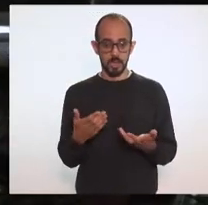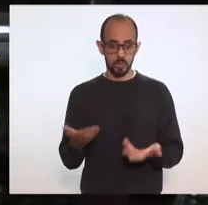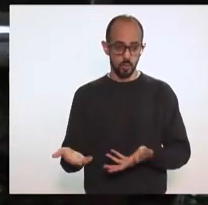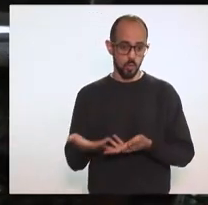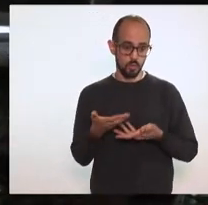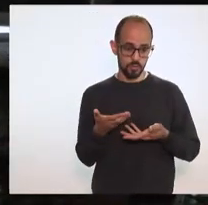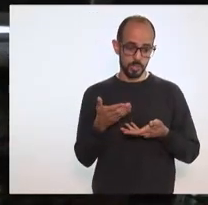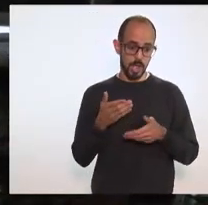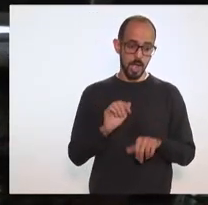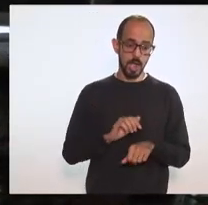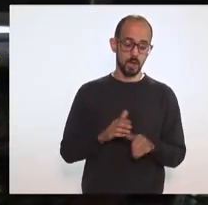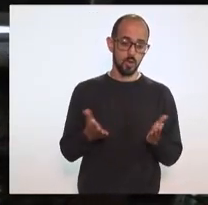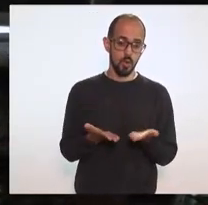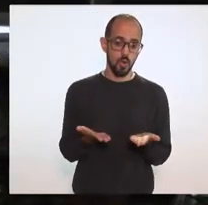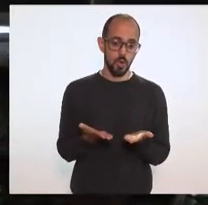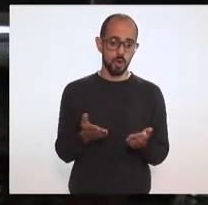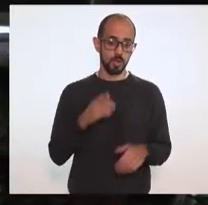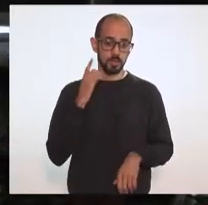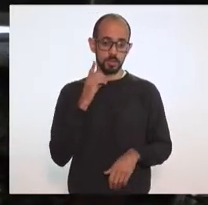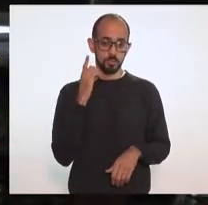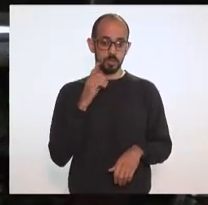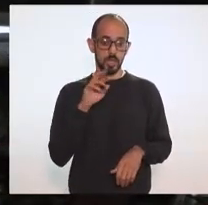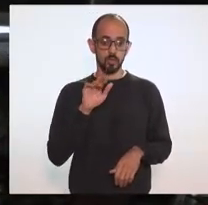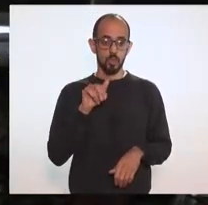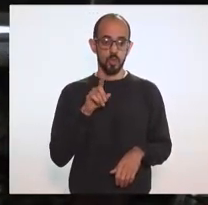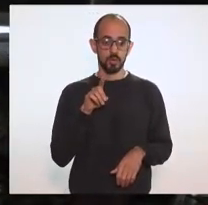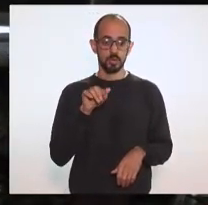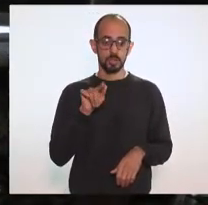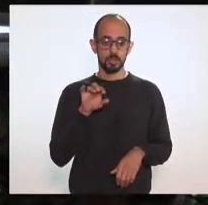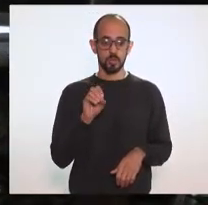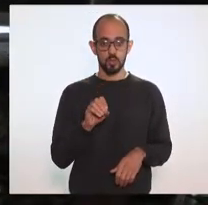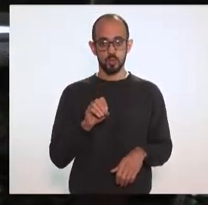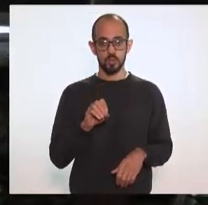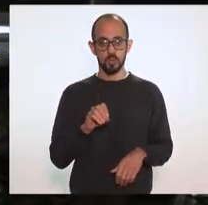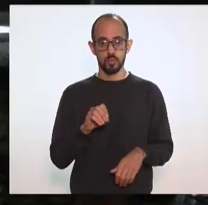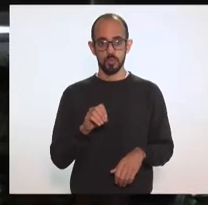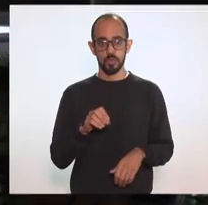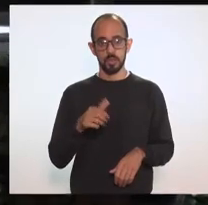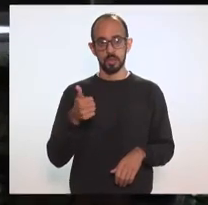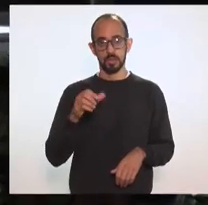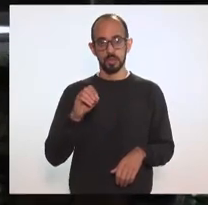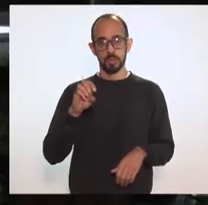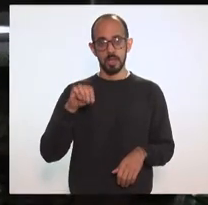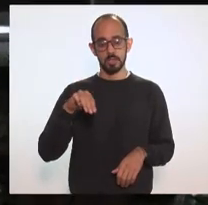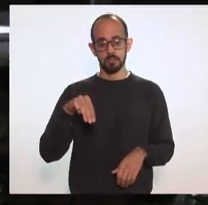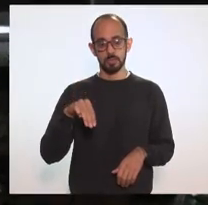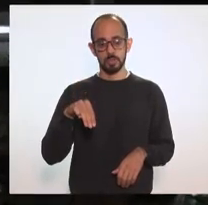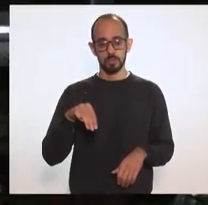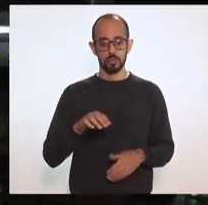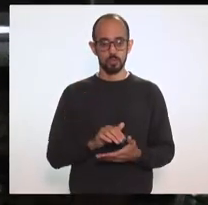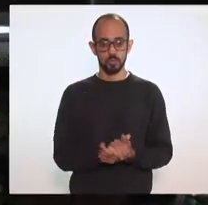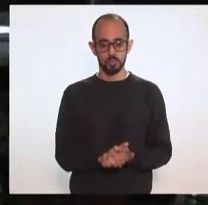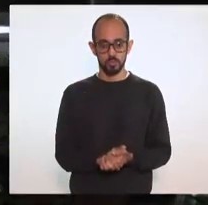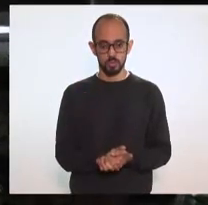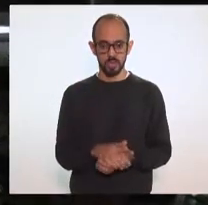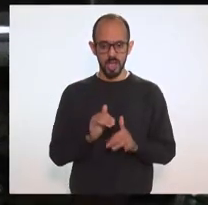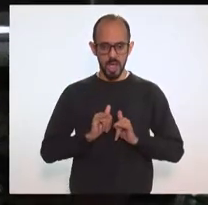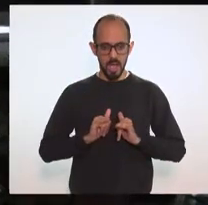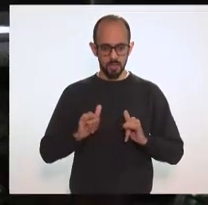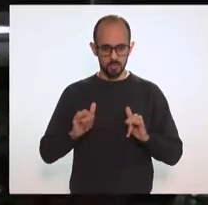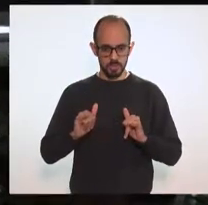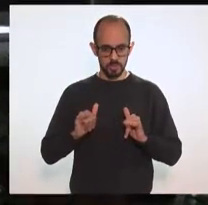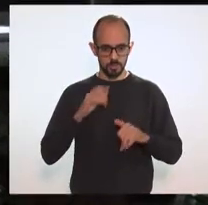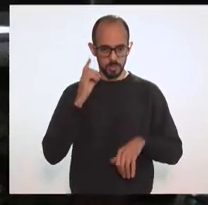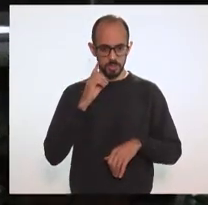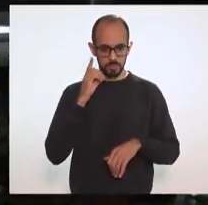convidar fazer o uso da palavra o deputado Rodrigo Amorim se o dispõe de dez minutos e regimentais e avisando